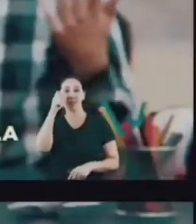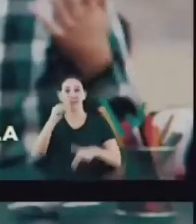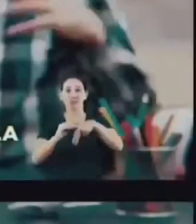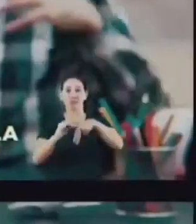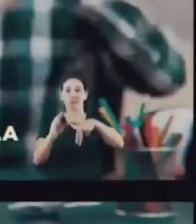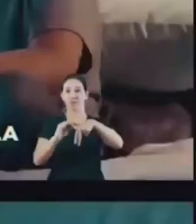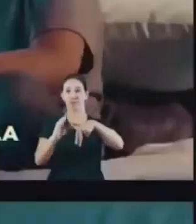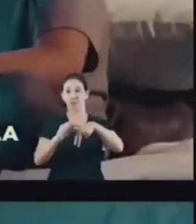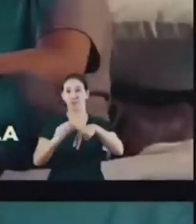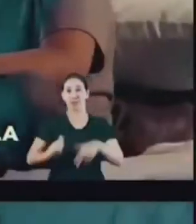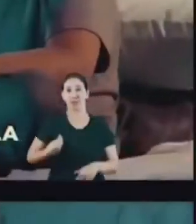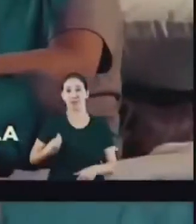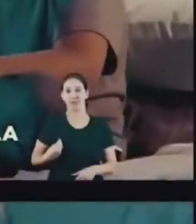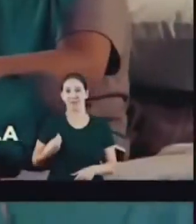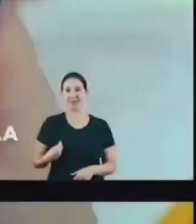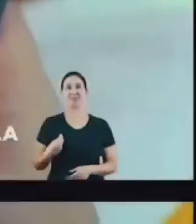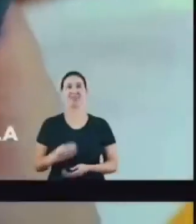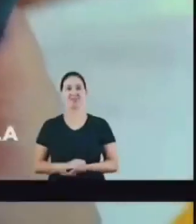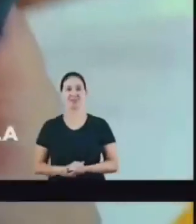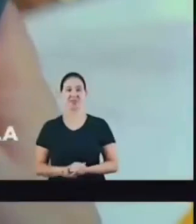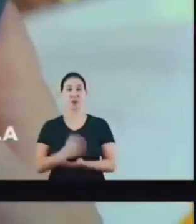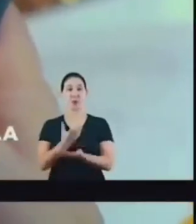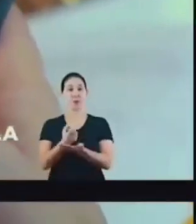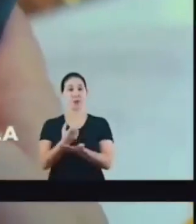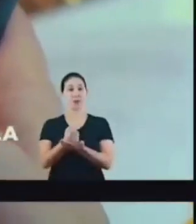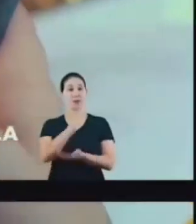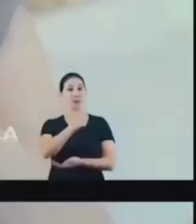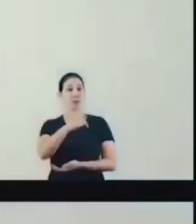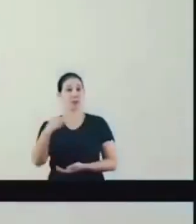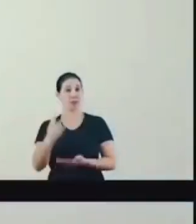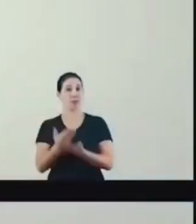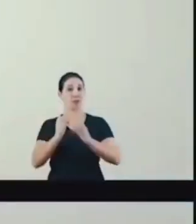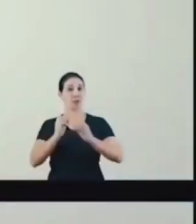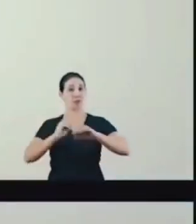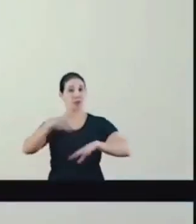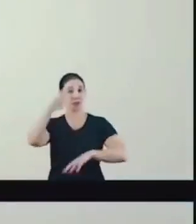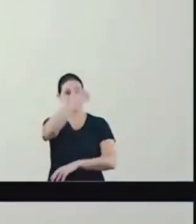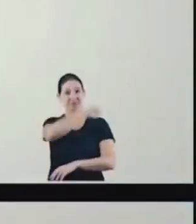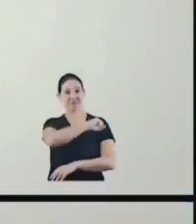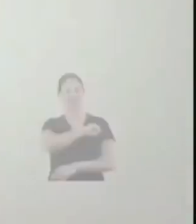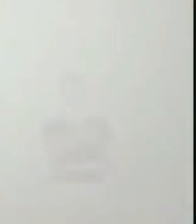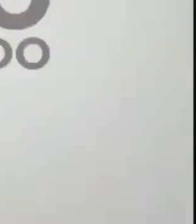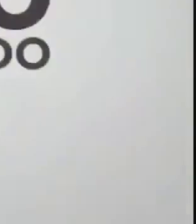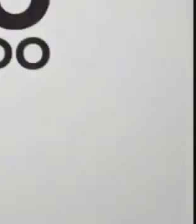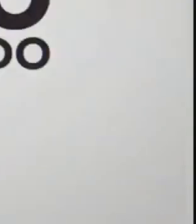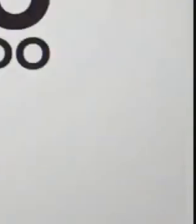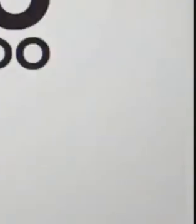nos canais digitais da TV Cultura. Baixe o aplicativo e estude.